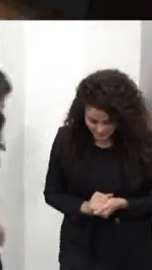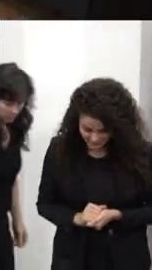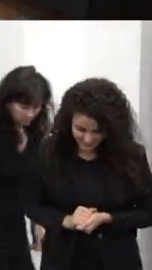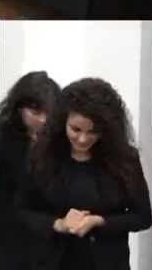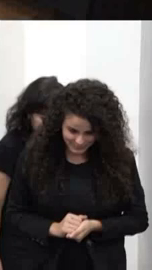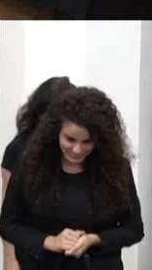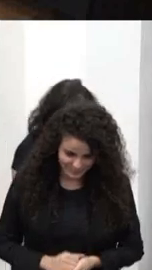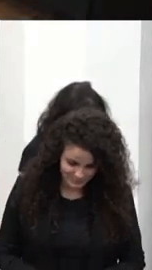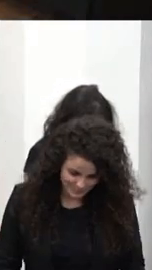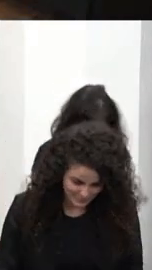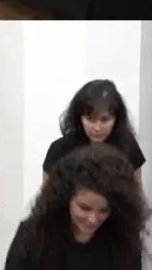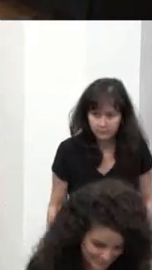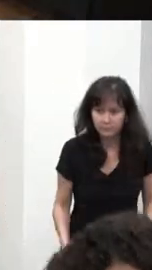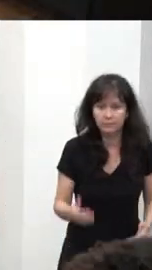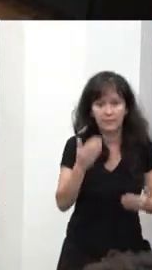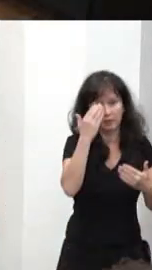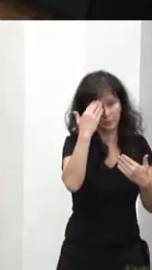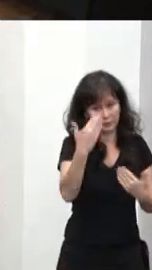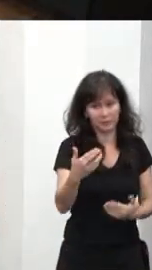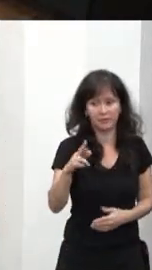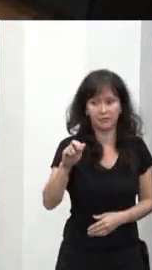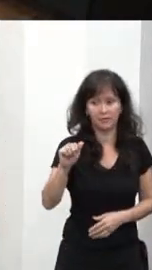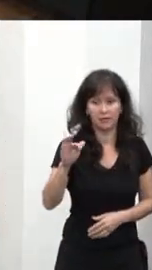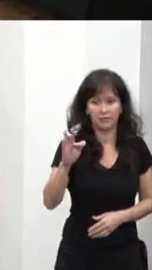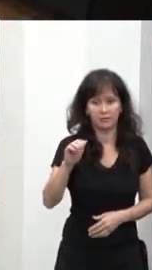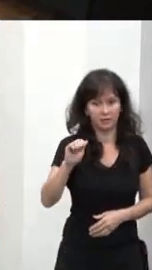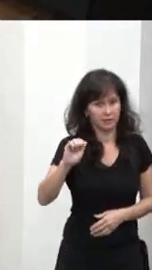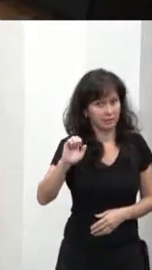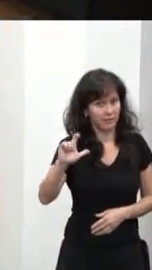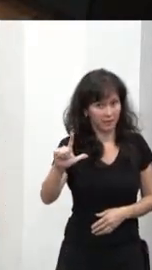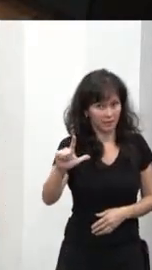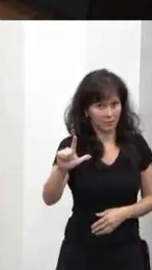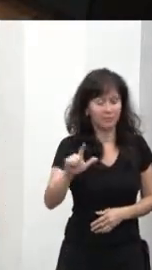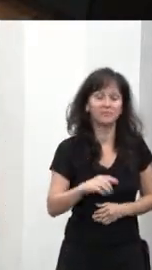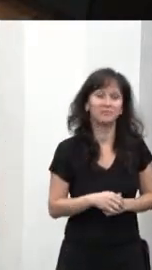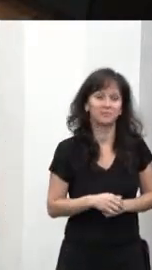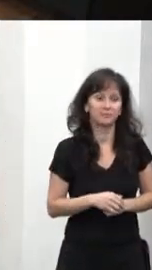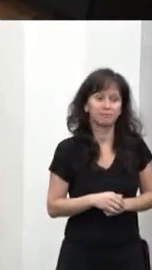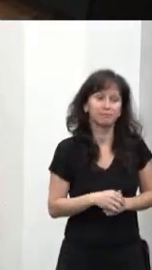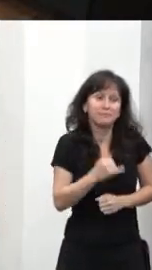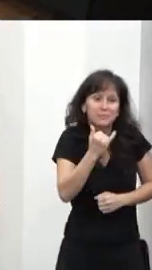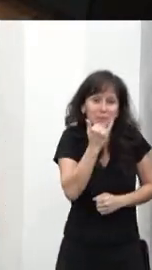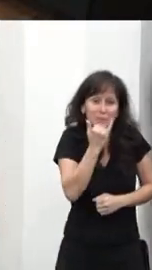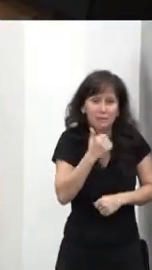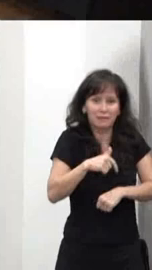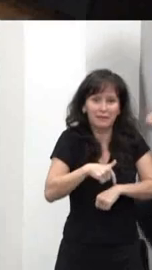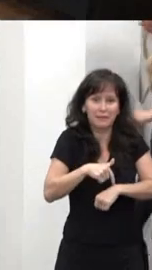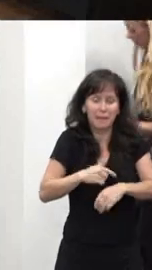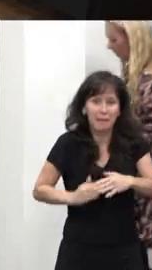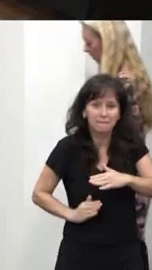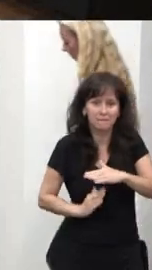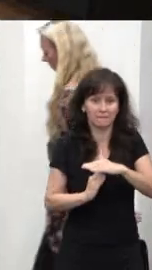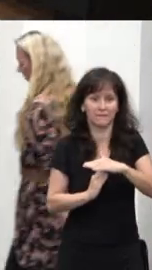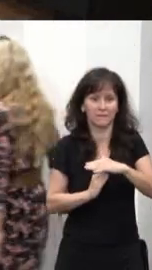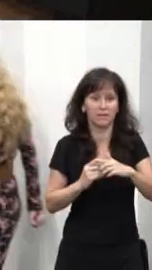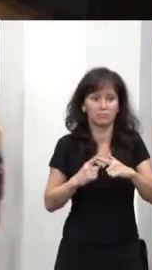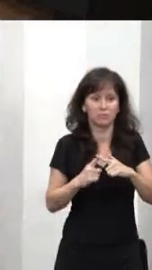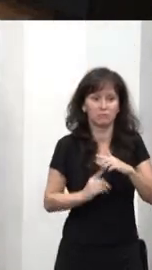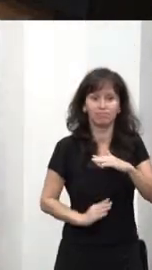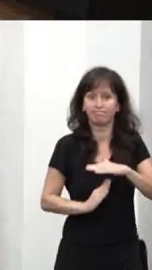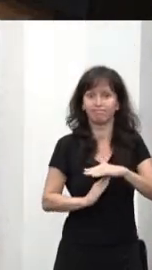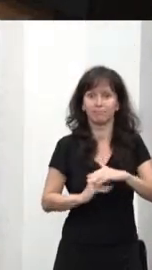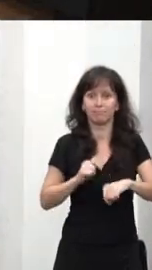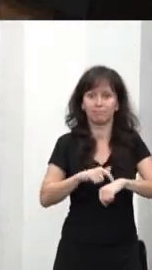Muito obrigado senhor Rafael Nogueira quero também me desculpar de ter que dar o limite do tempo porque a gente tem um limite aqui também até às 9 horas né